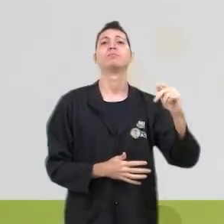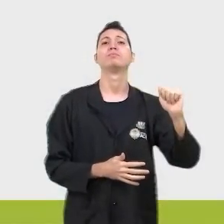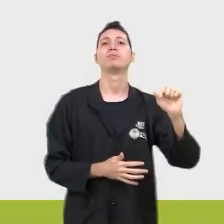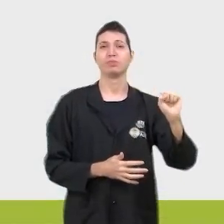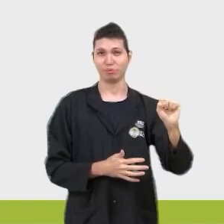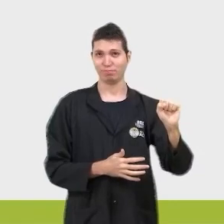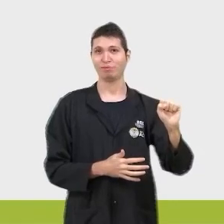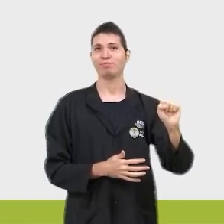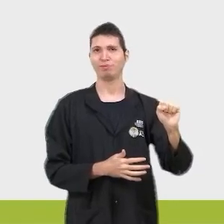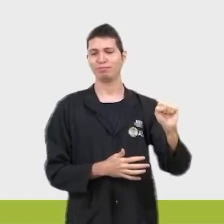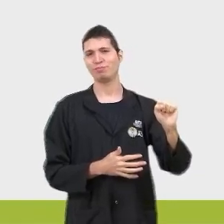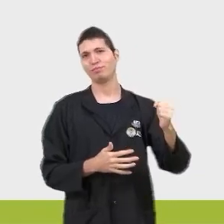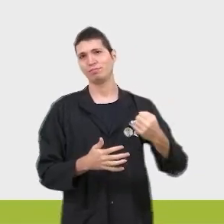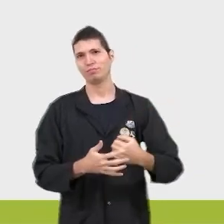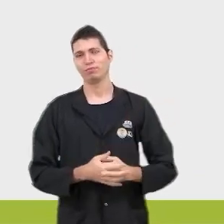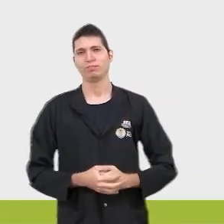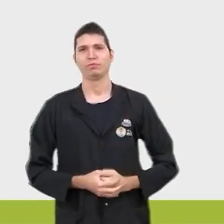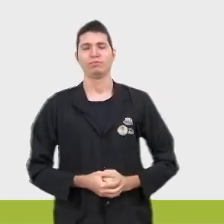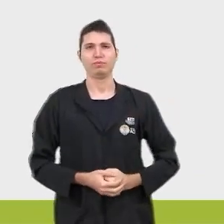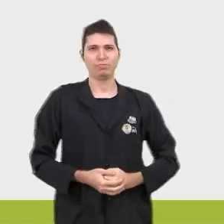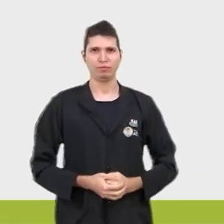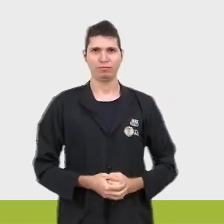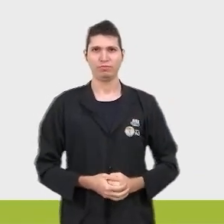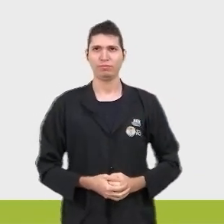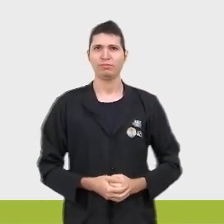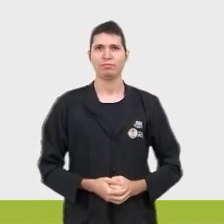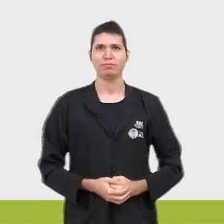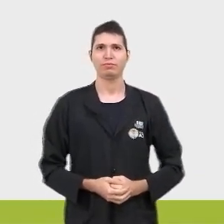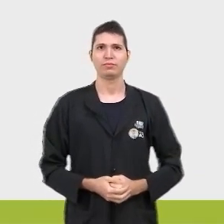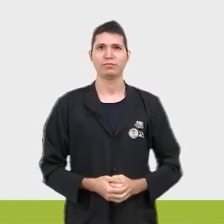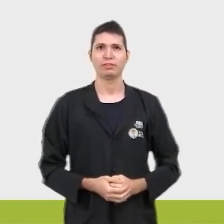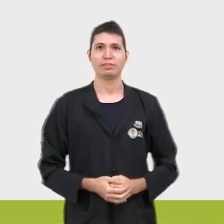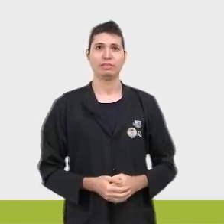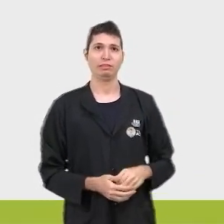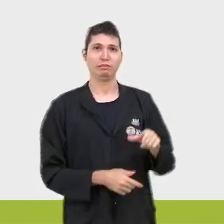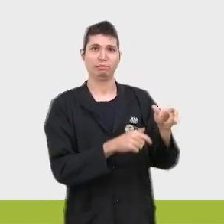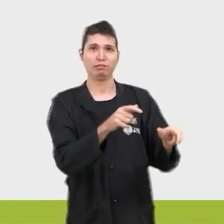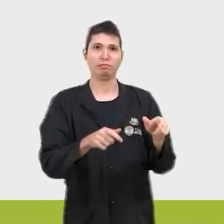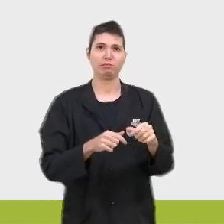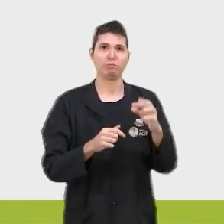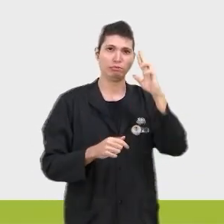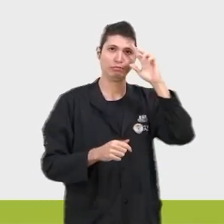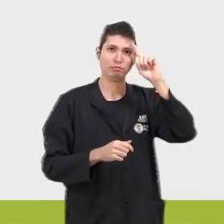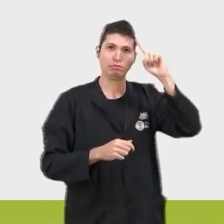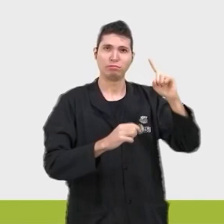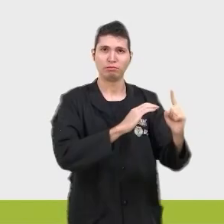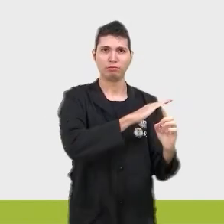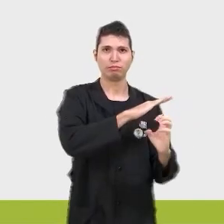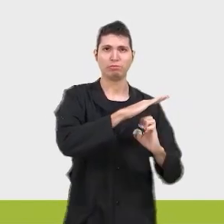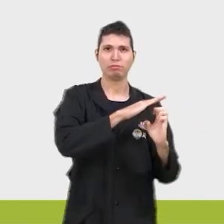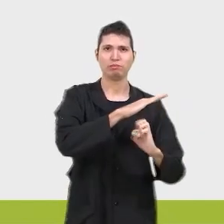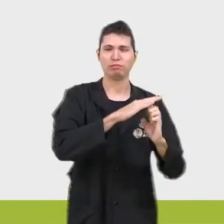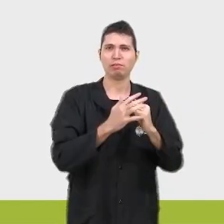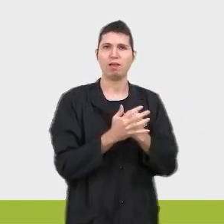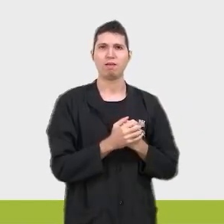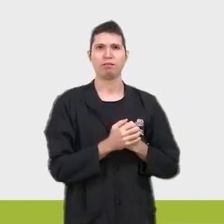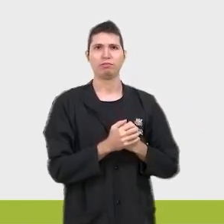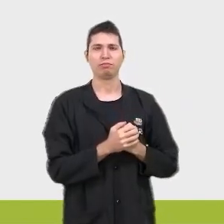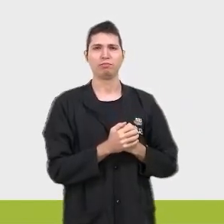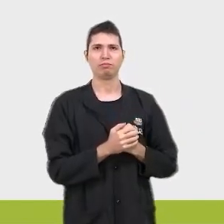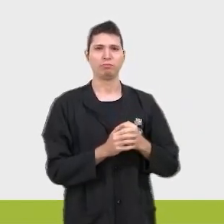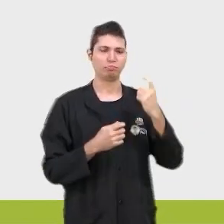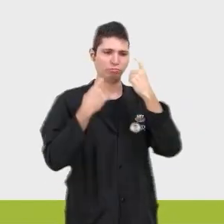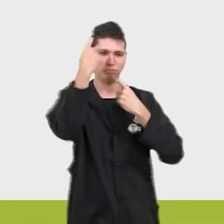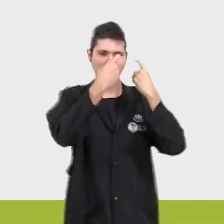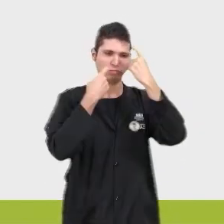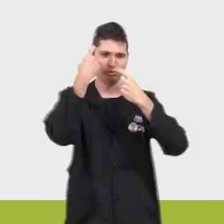Ok? Bom, então eles estão preocupados com a floresta que está invadindo as terras deles e